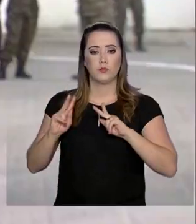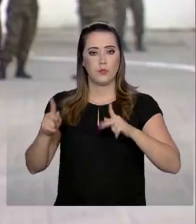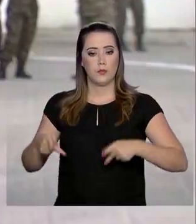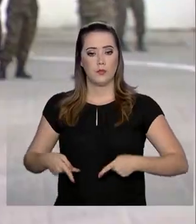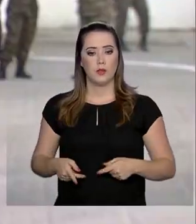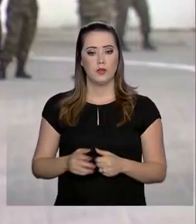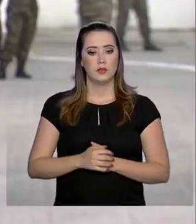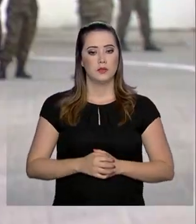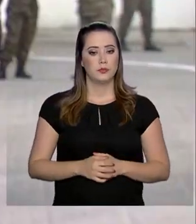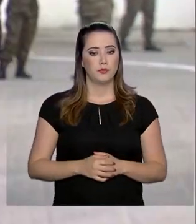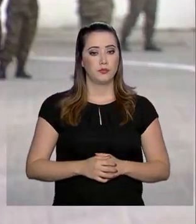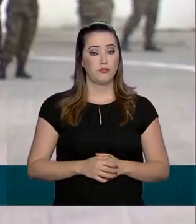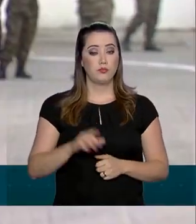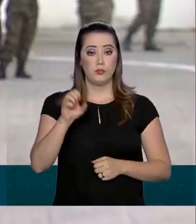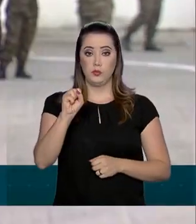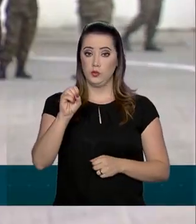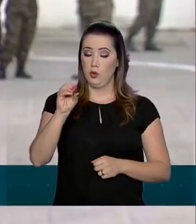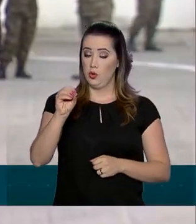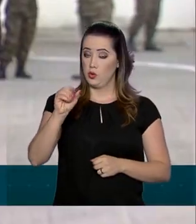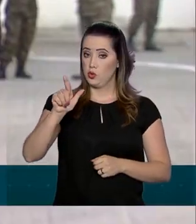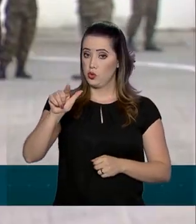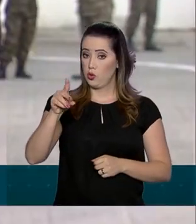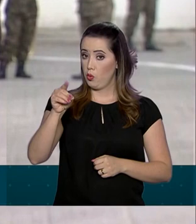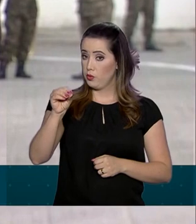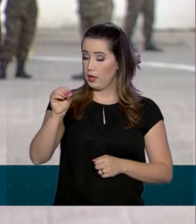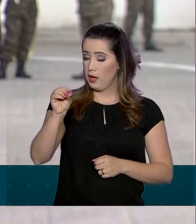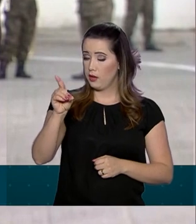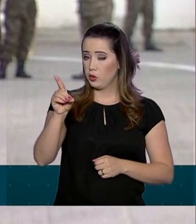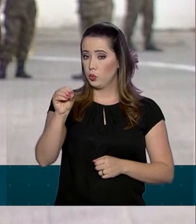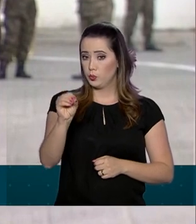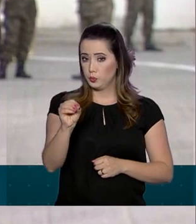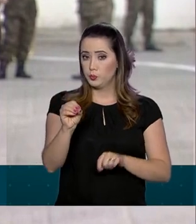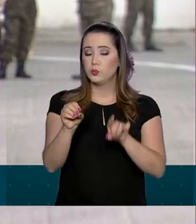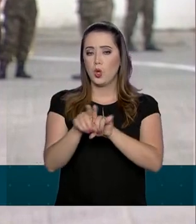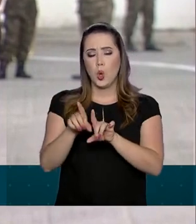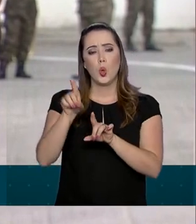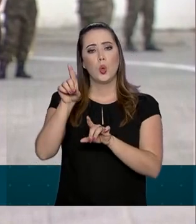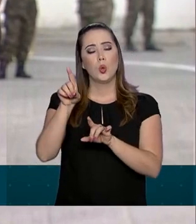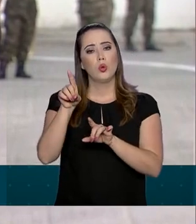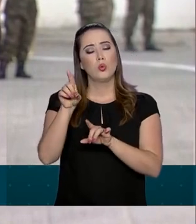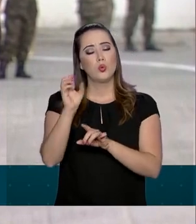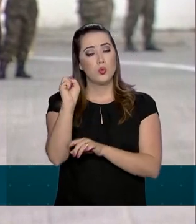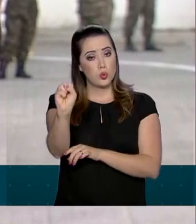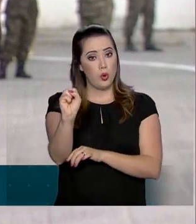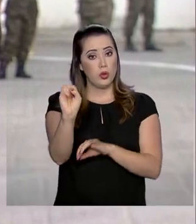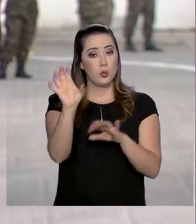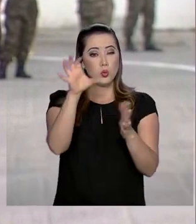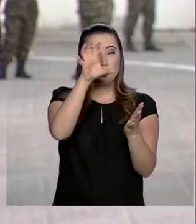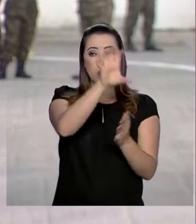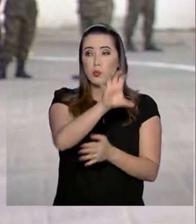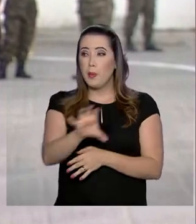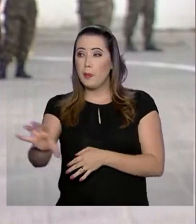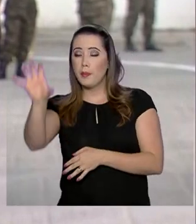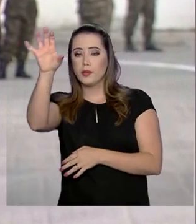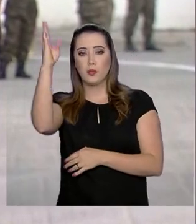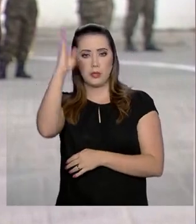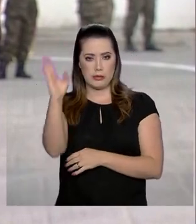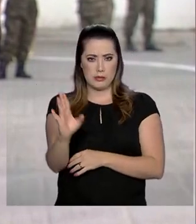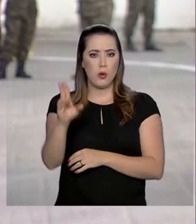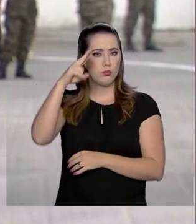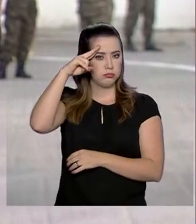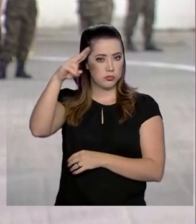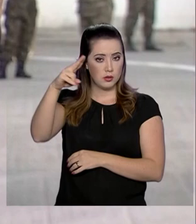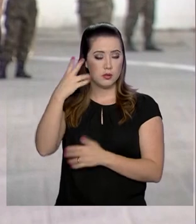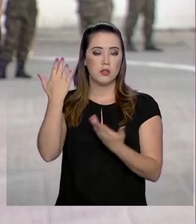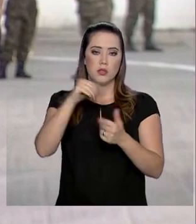soldados dos oito comandos militares dobro cio estão se revezando no trabalho em roraima quem vai ocupar agora